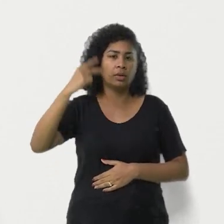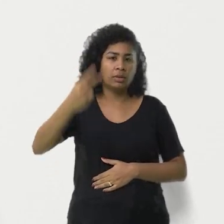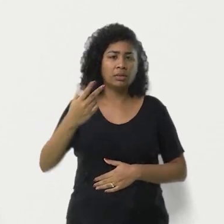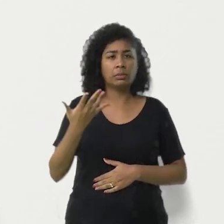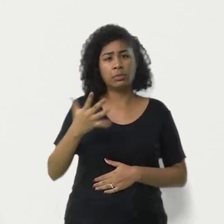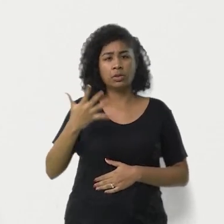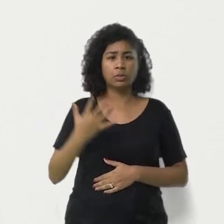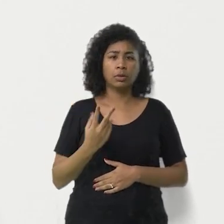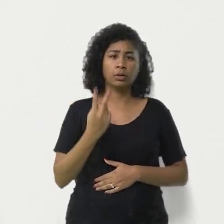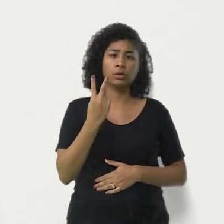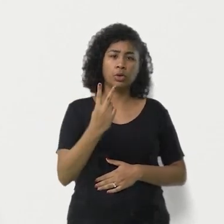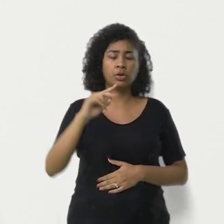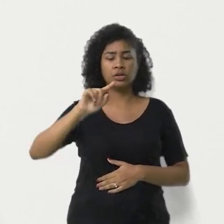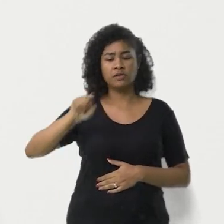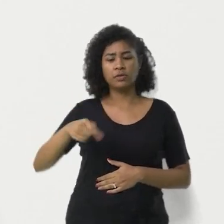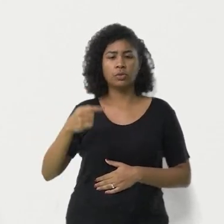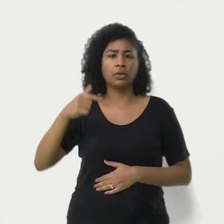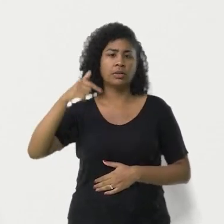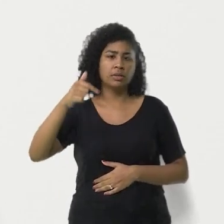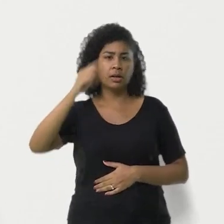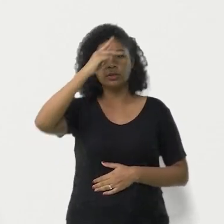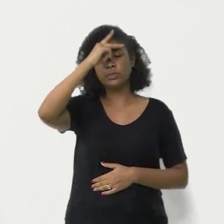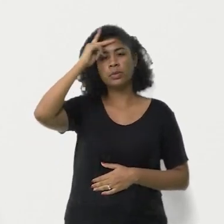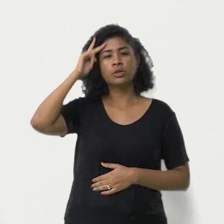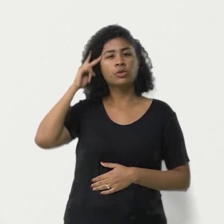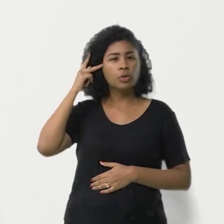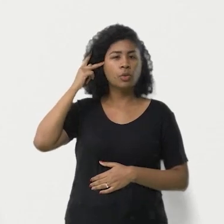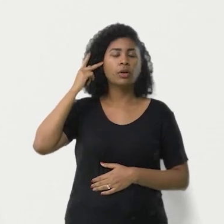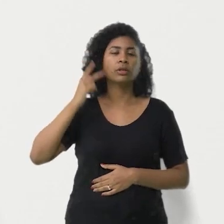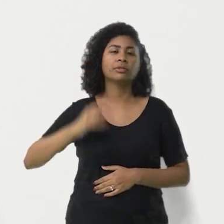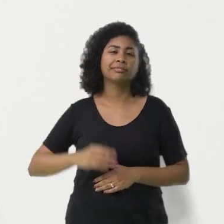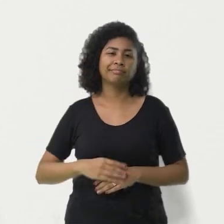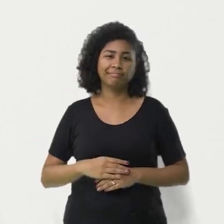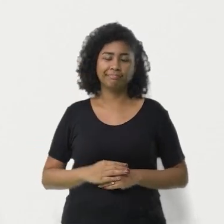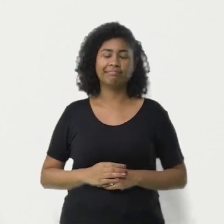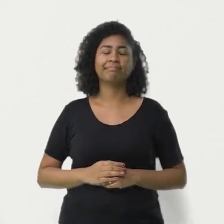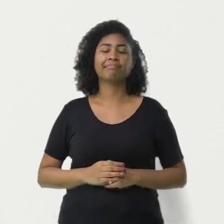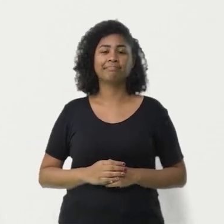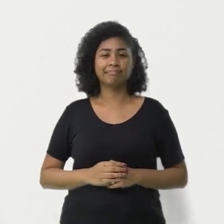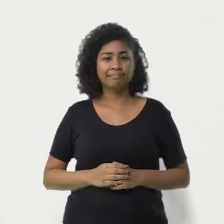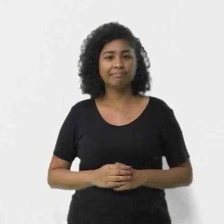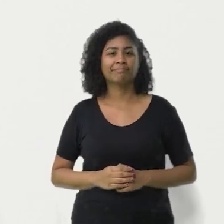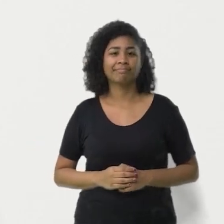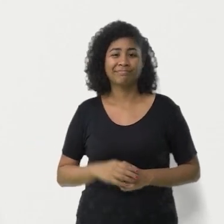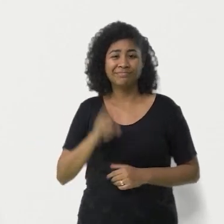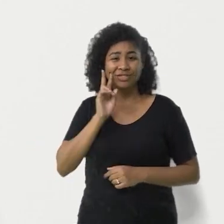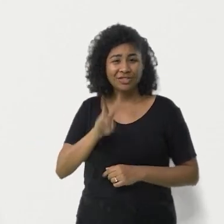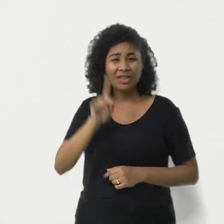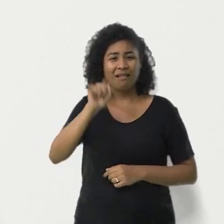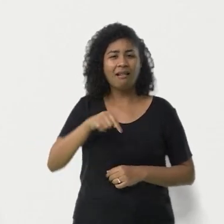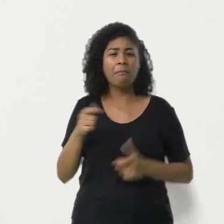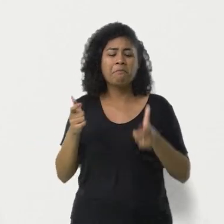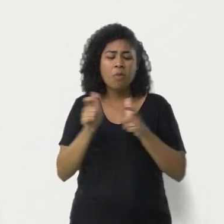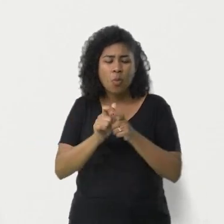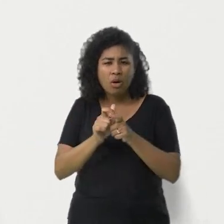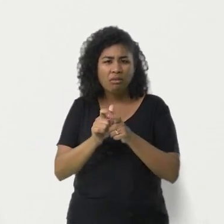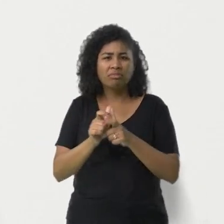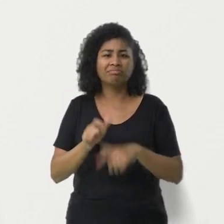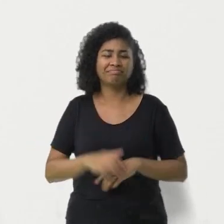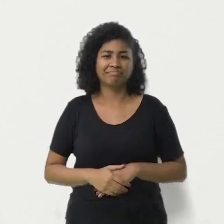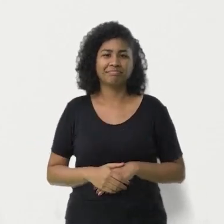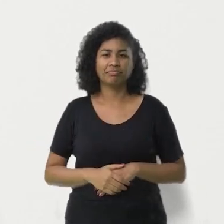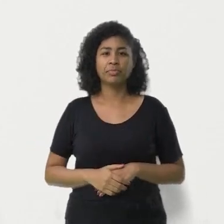de 2,7 habitantes por quilômetro quadrado. Então, é pouca gente, né?